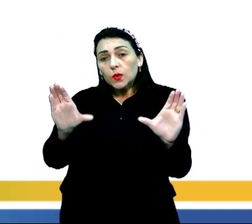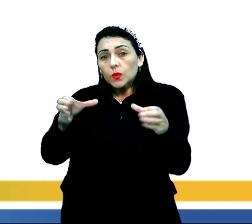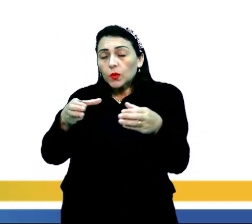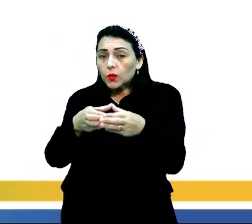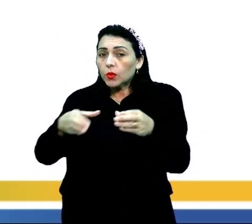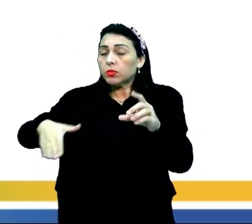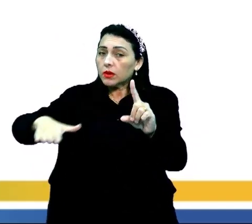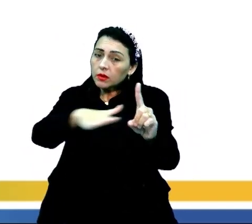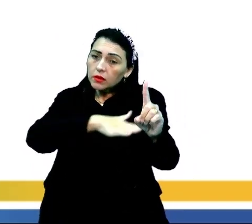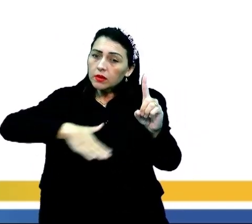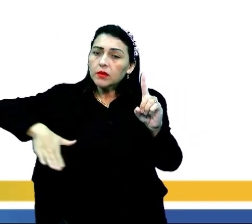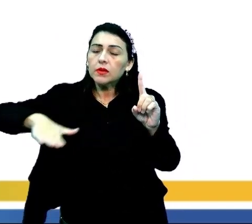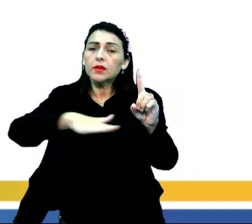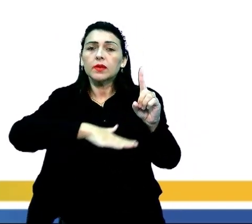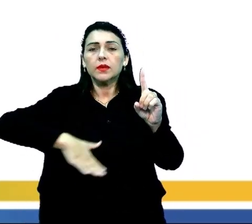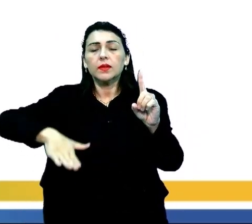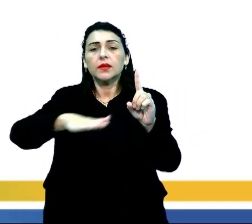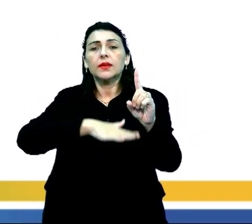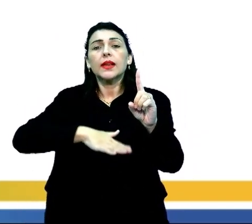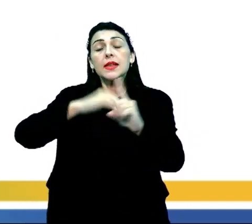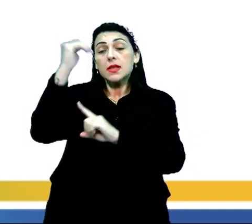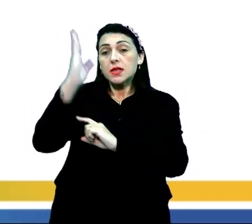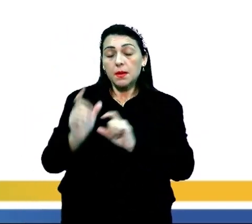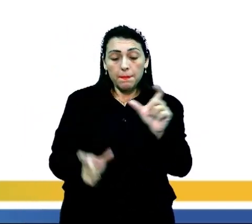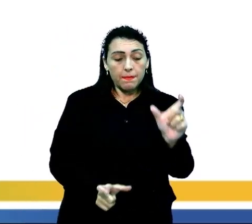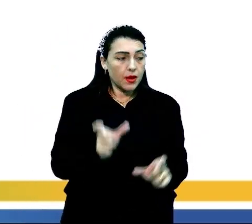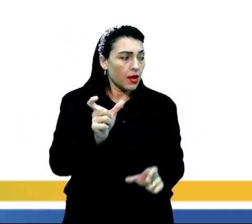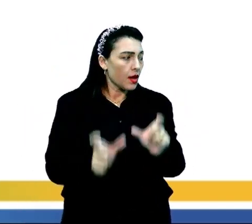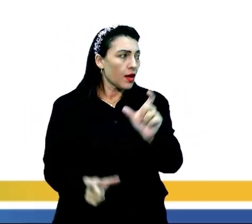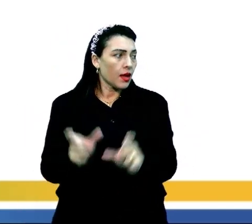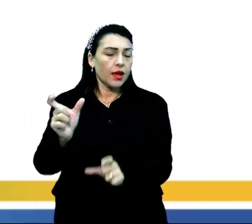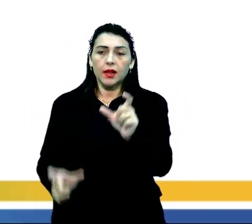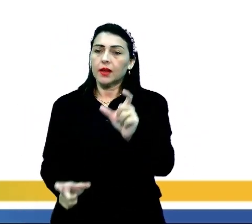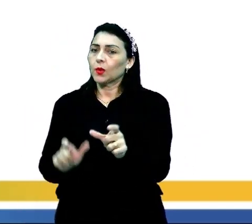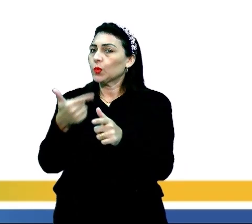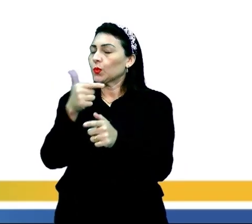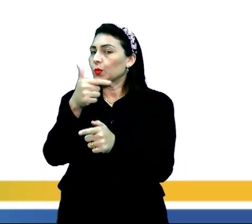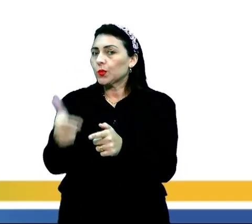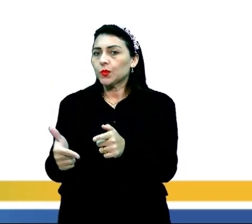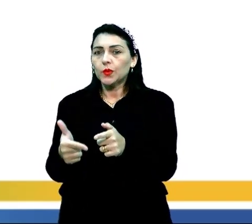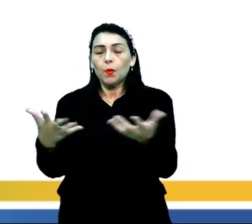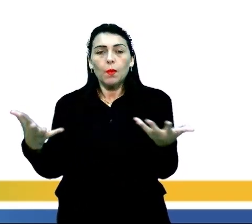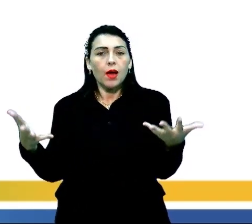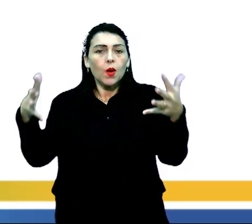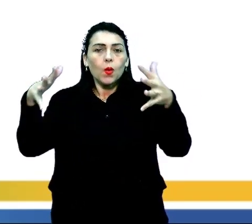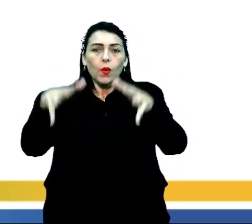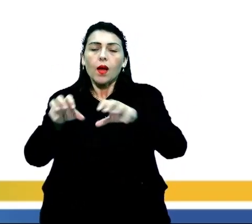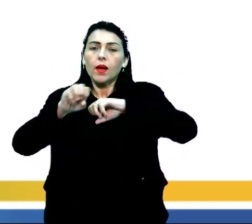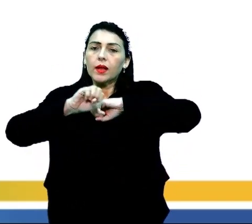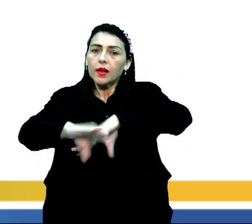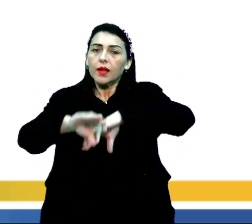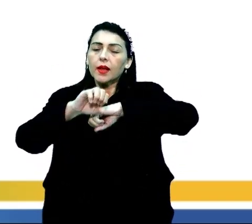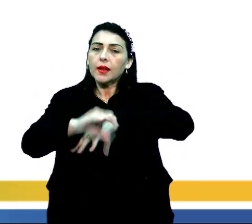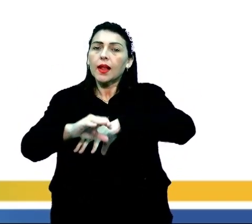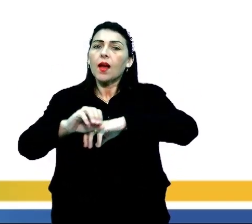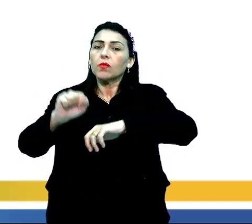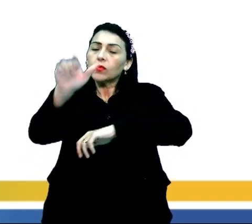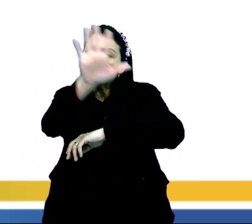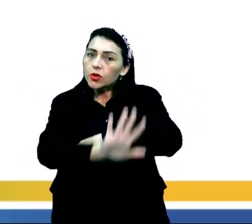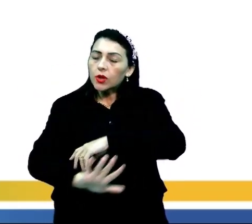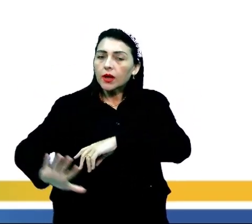da sociedade, esses brasileiros não dispõem de uma inclusão educacional